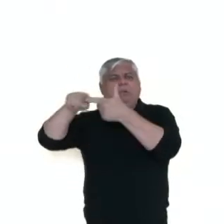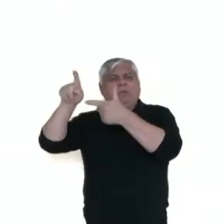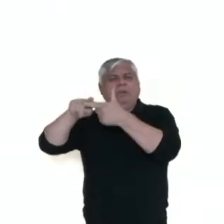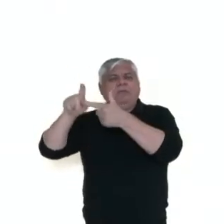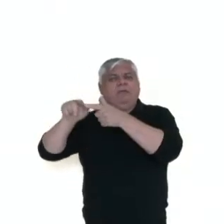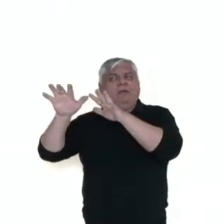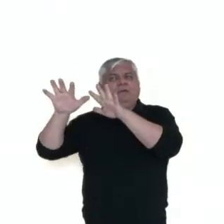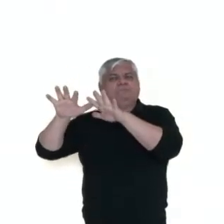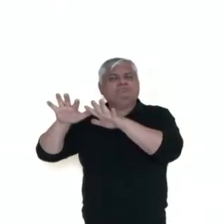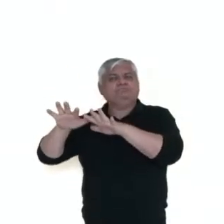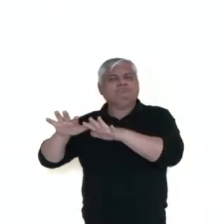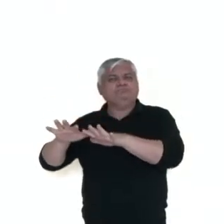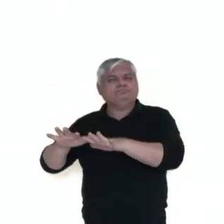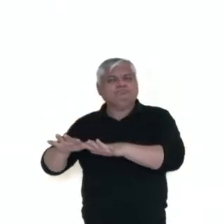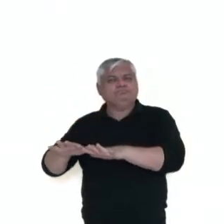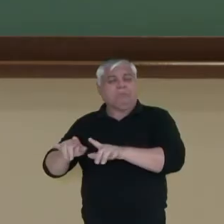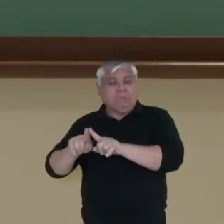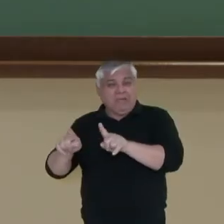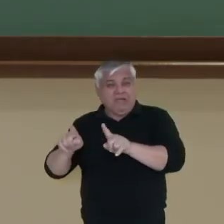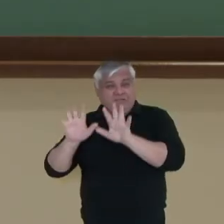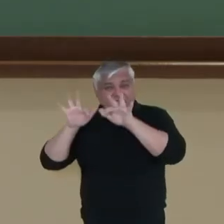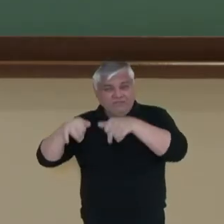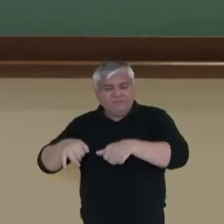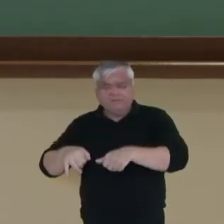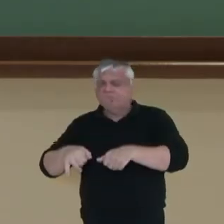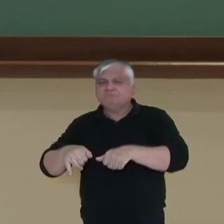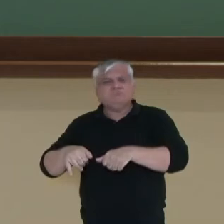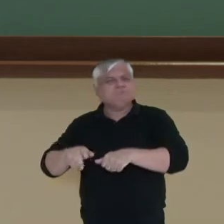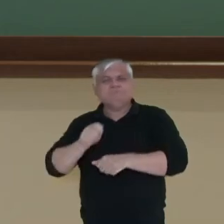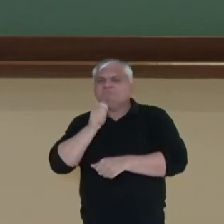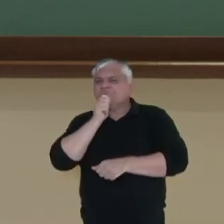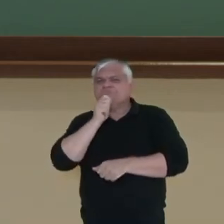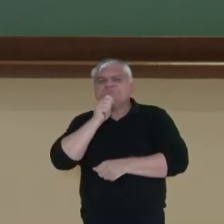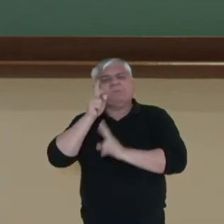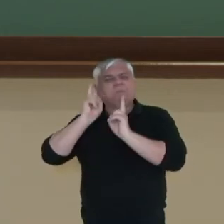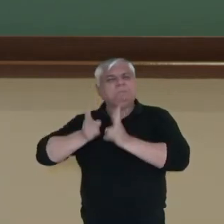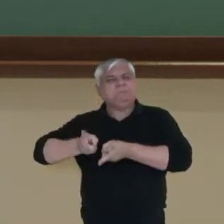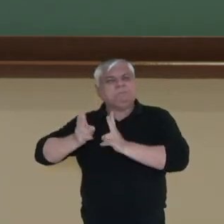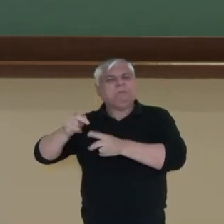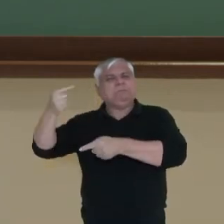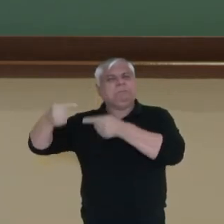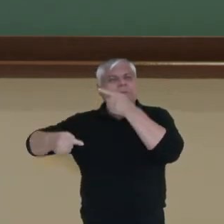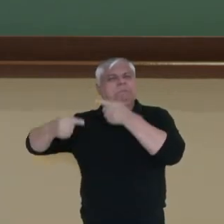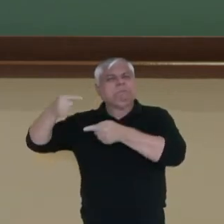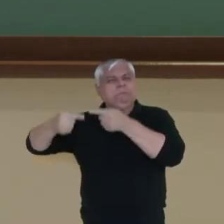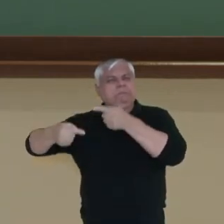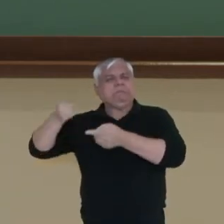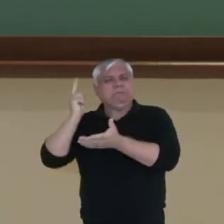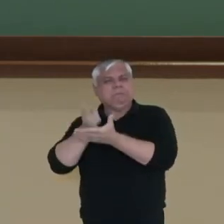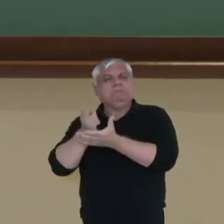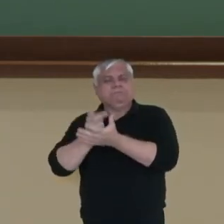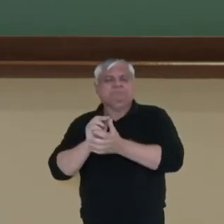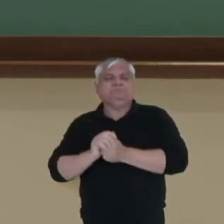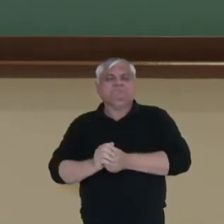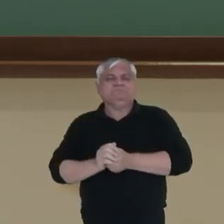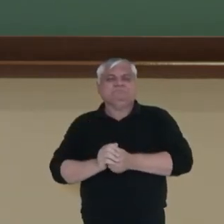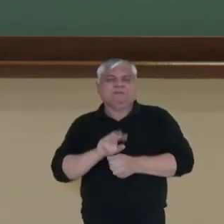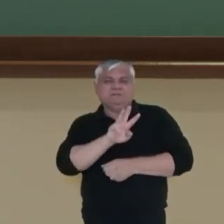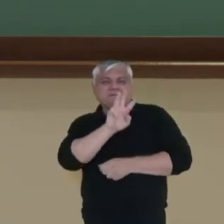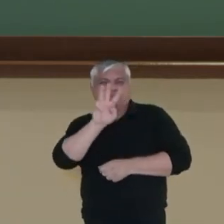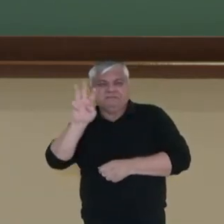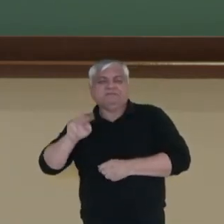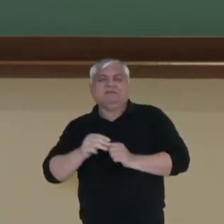mas o impasse está longe do fim. É o que diz essa matéria, né, do site Brasil de